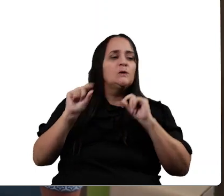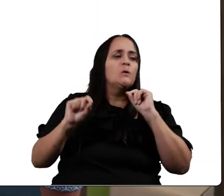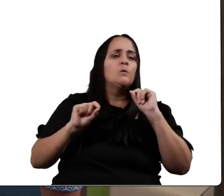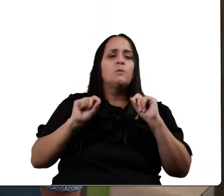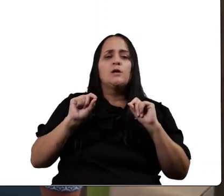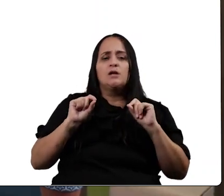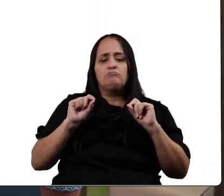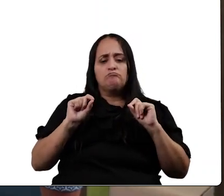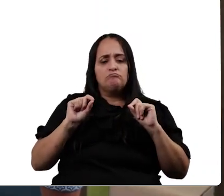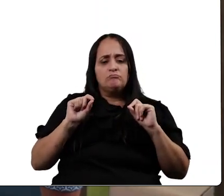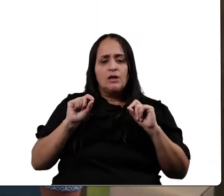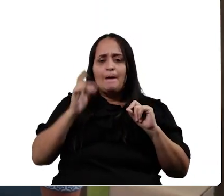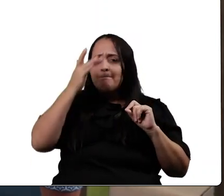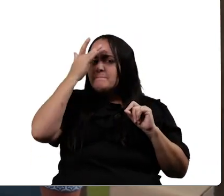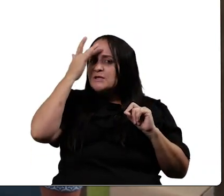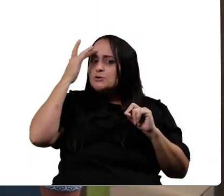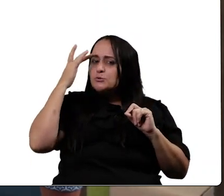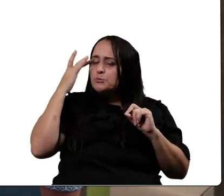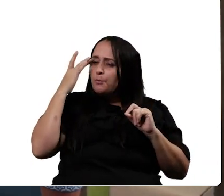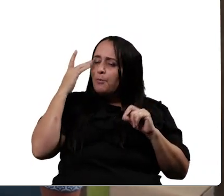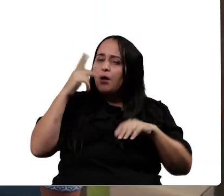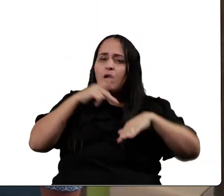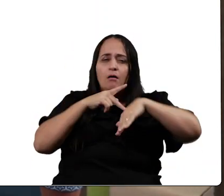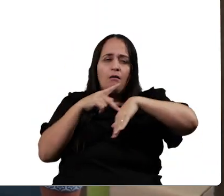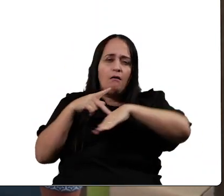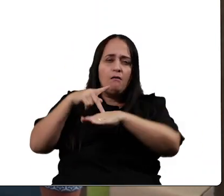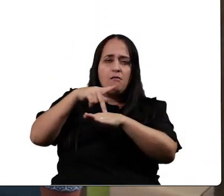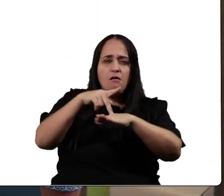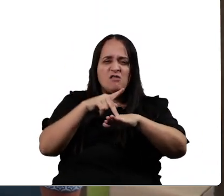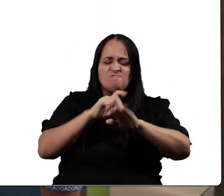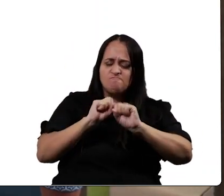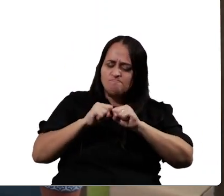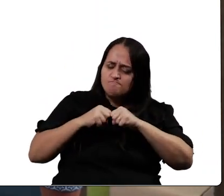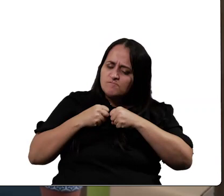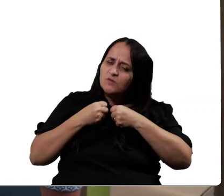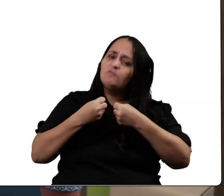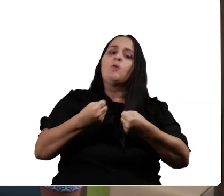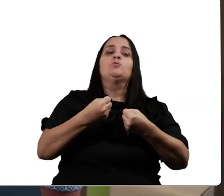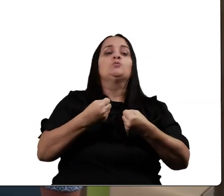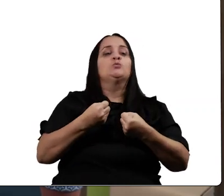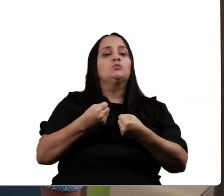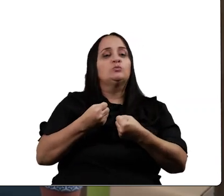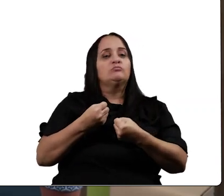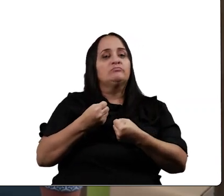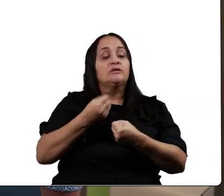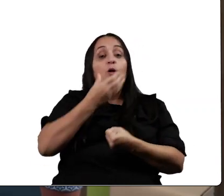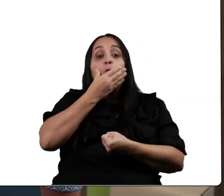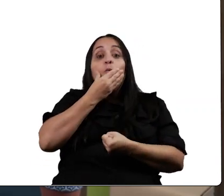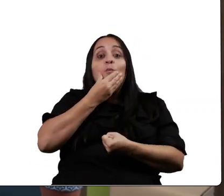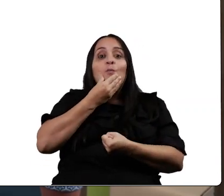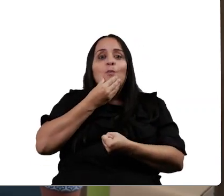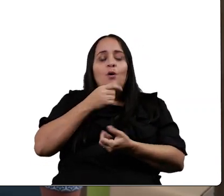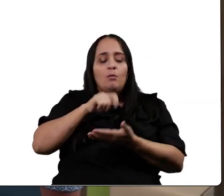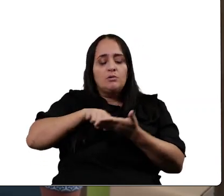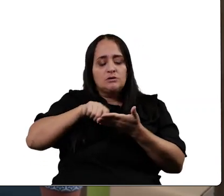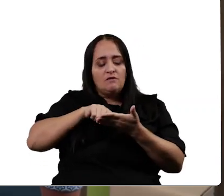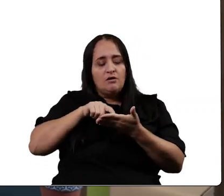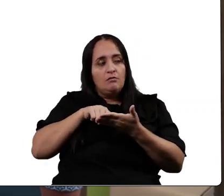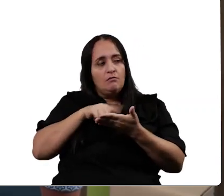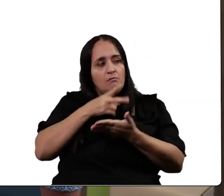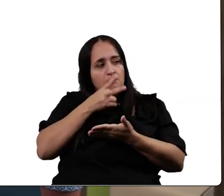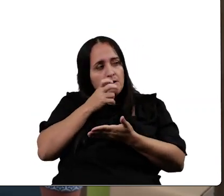proceder do medalhista era consistente. Então, ele expressou aqui a opinião dele sobre o